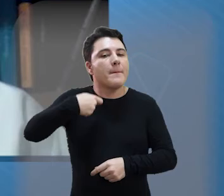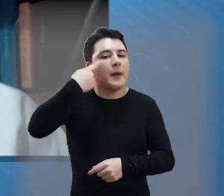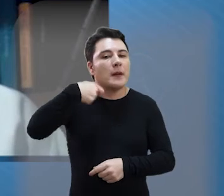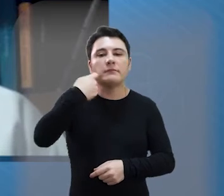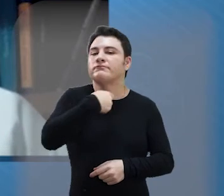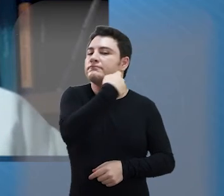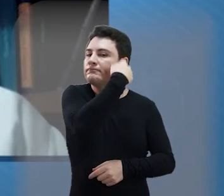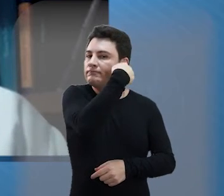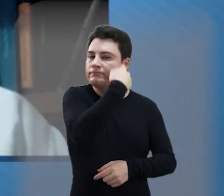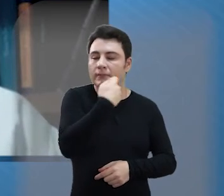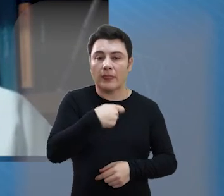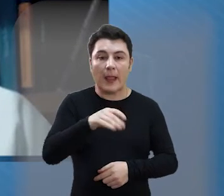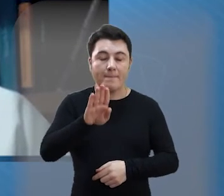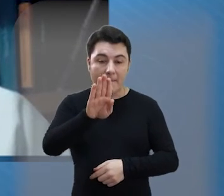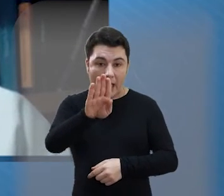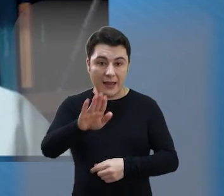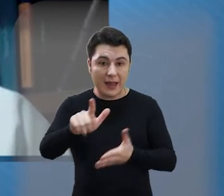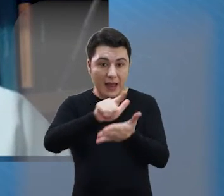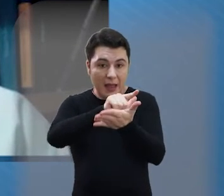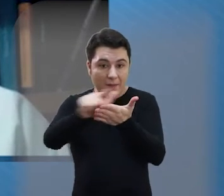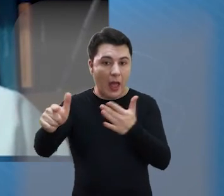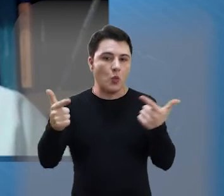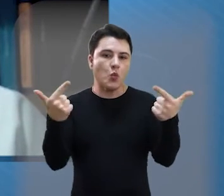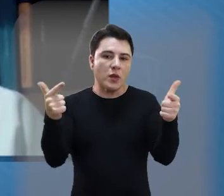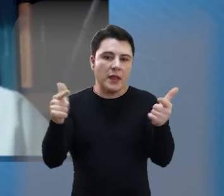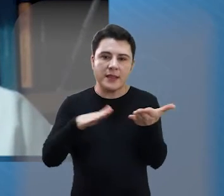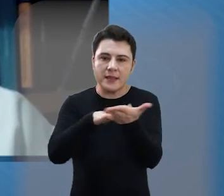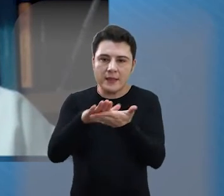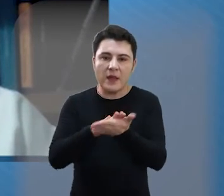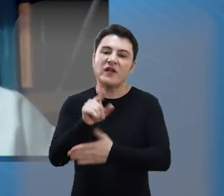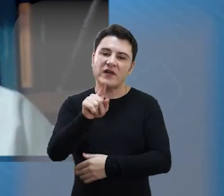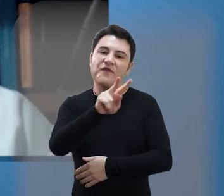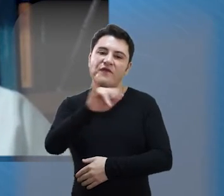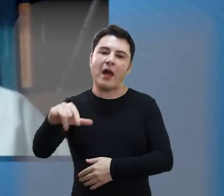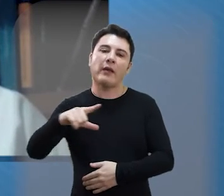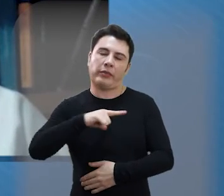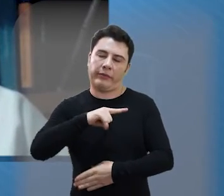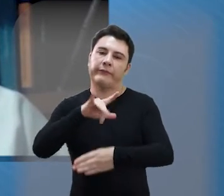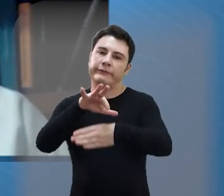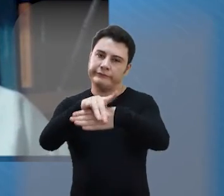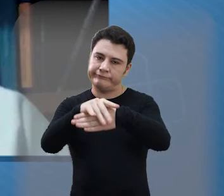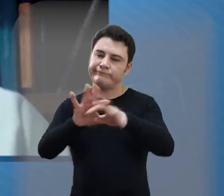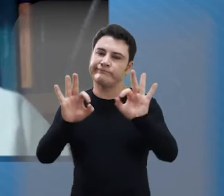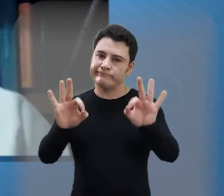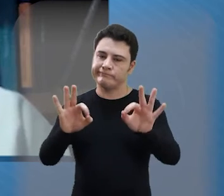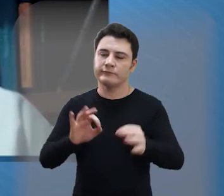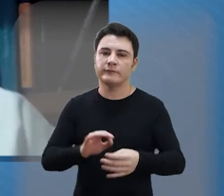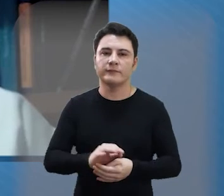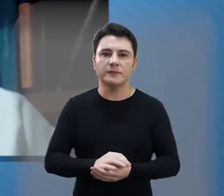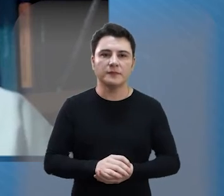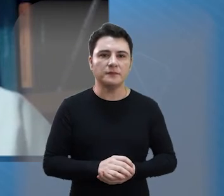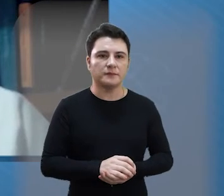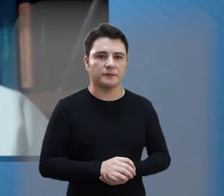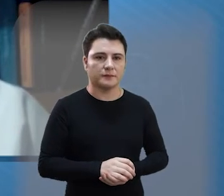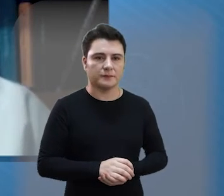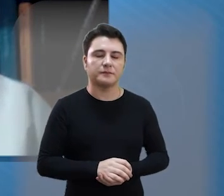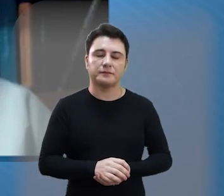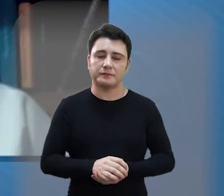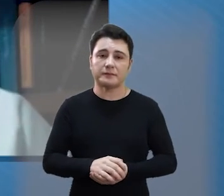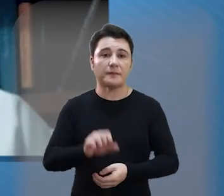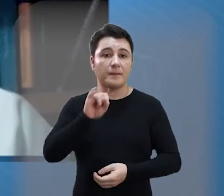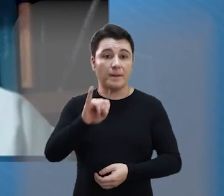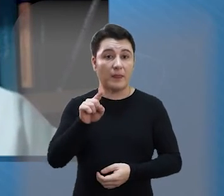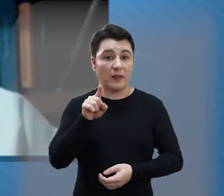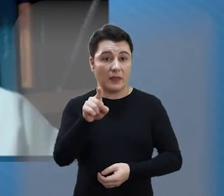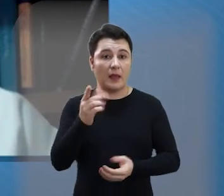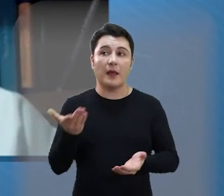você proporcionou. Se você não fez em condições de asepsia exemplares, que é o que a gente tenta fazer, você corre